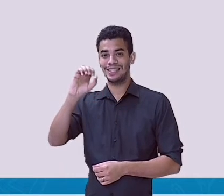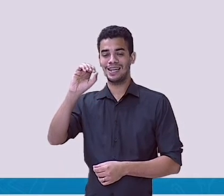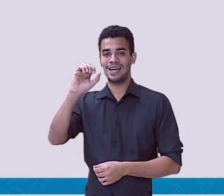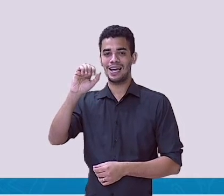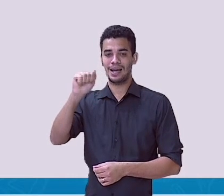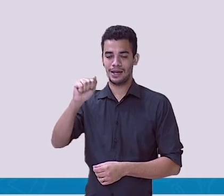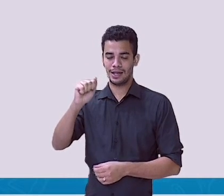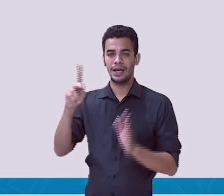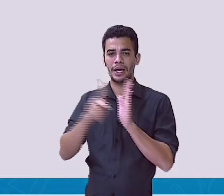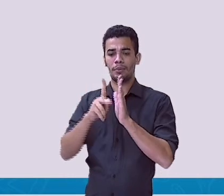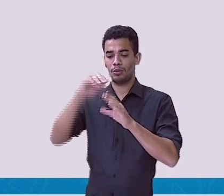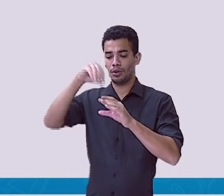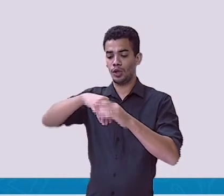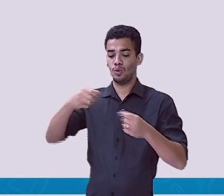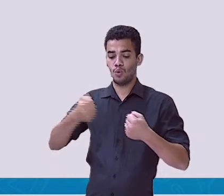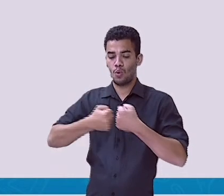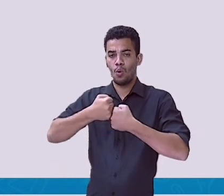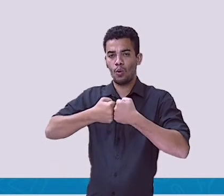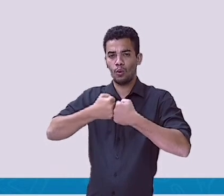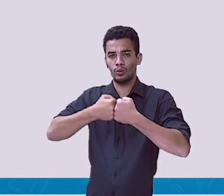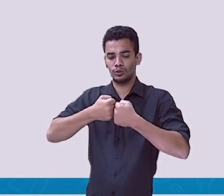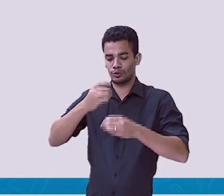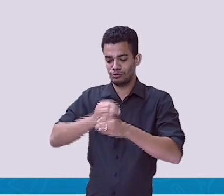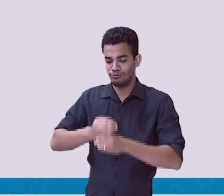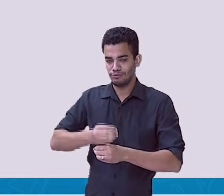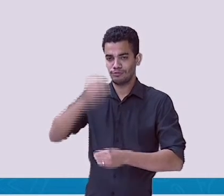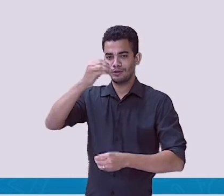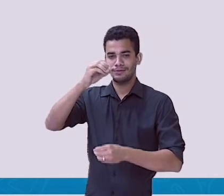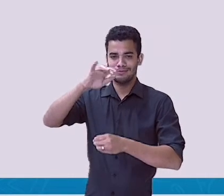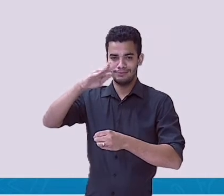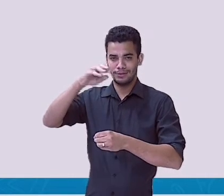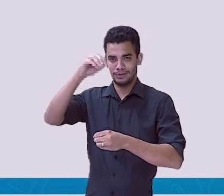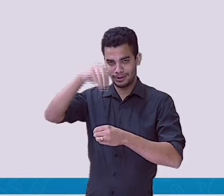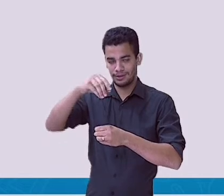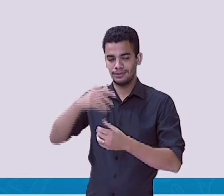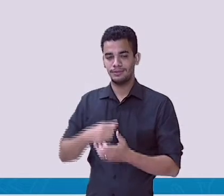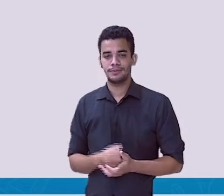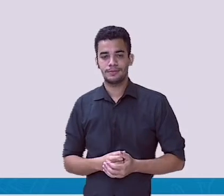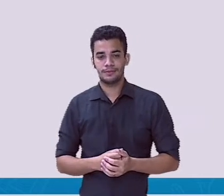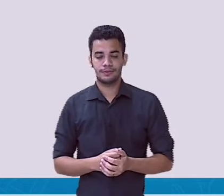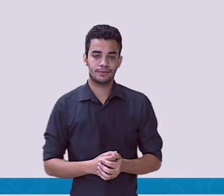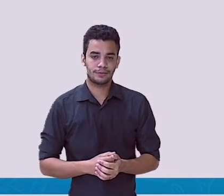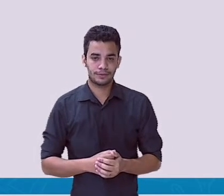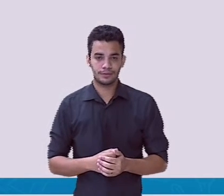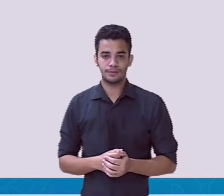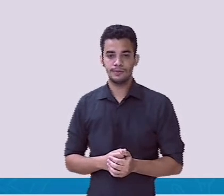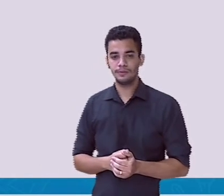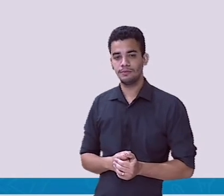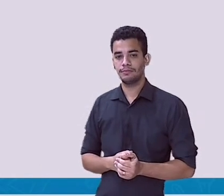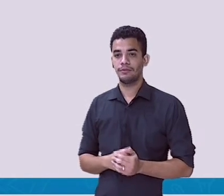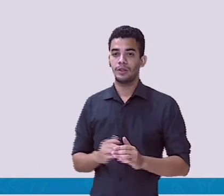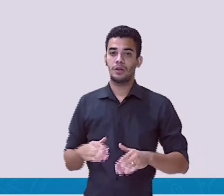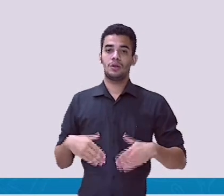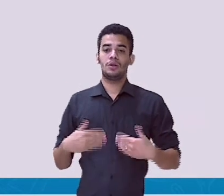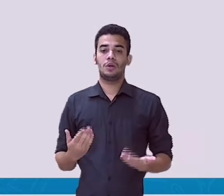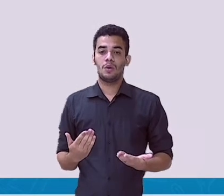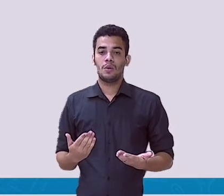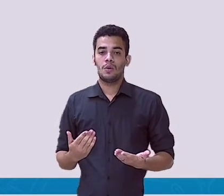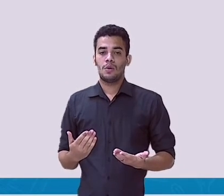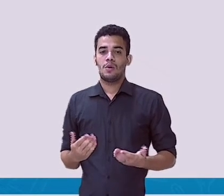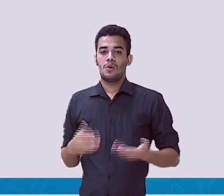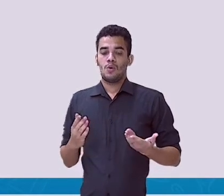precisa procurar saber. Bom, eles existem para organizar a defesa